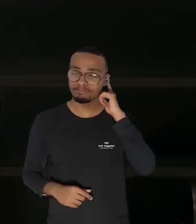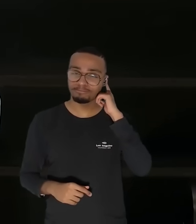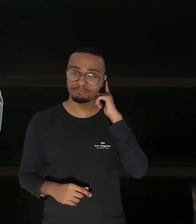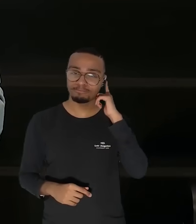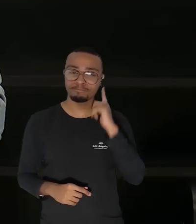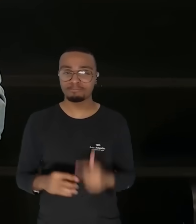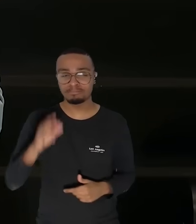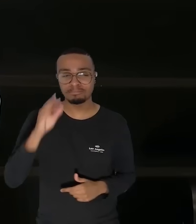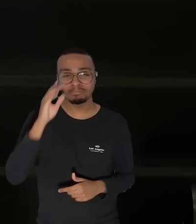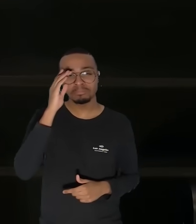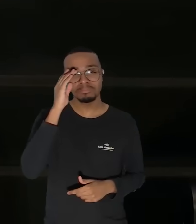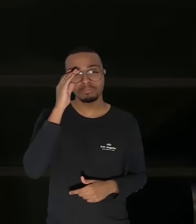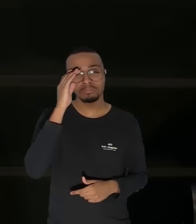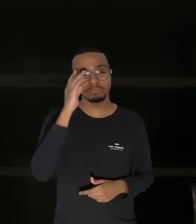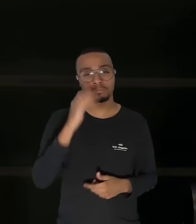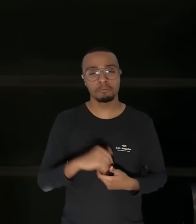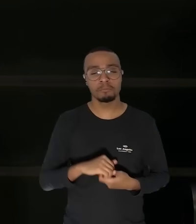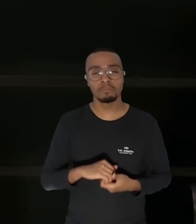Mas